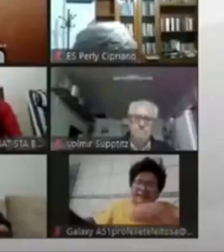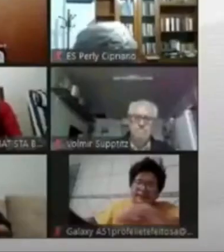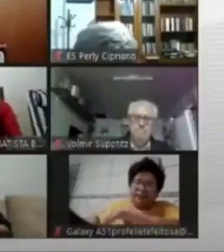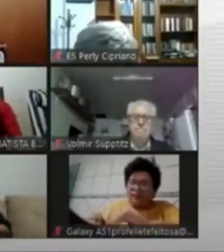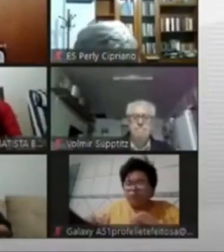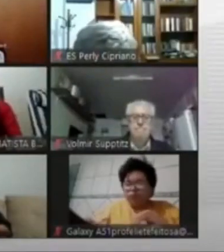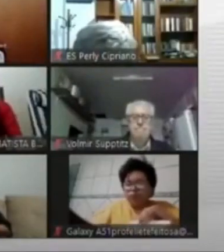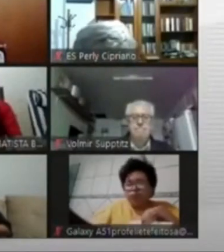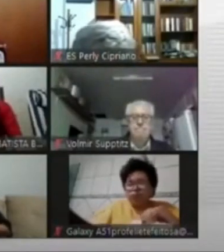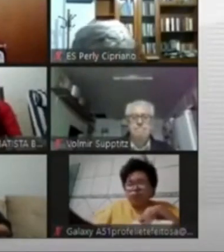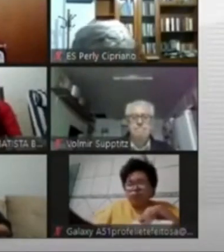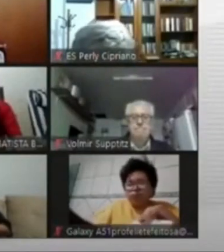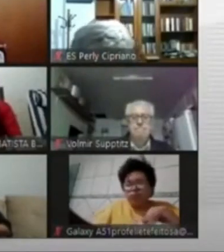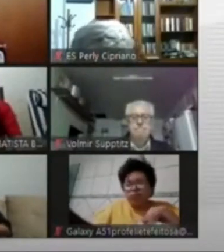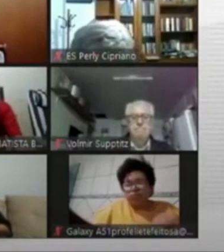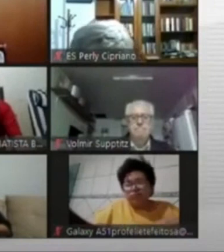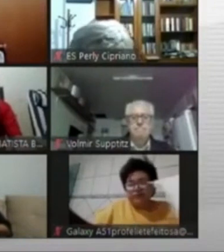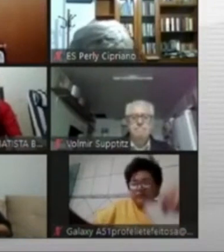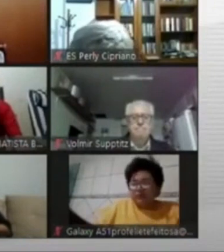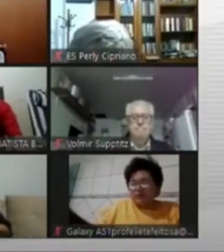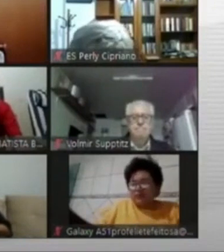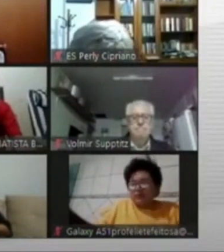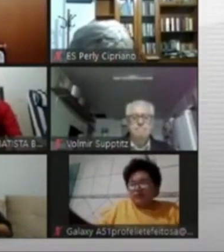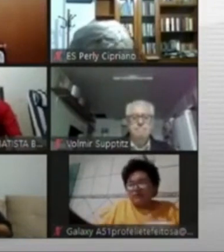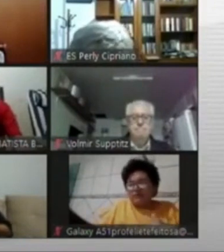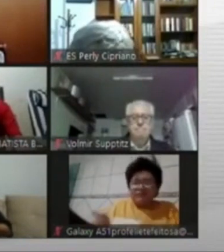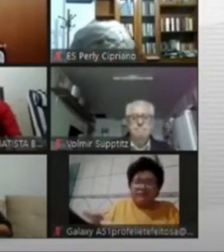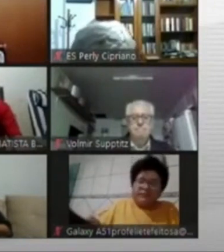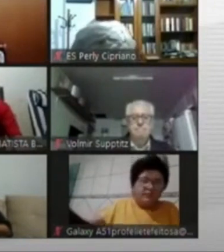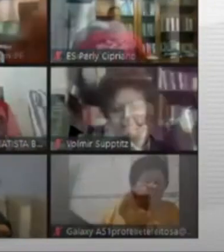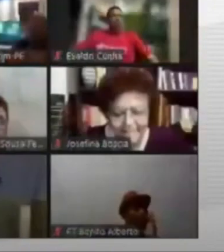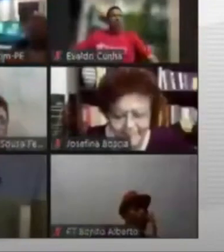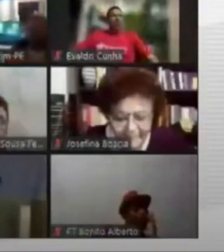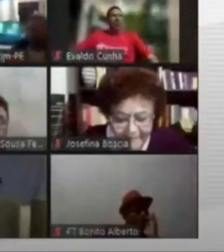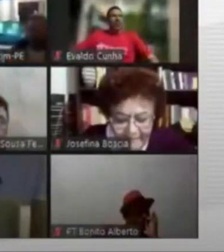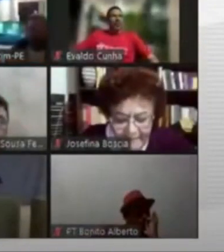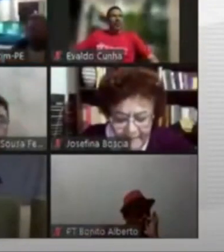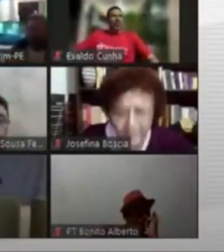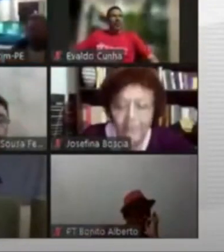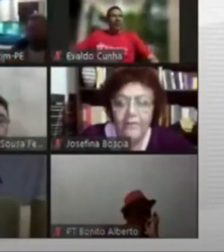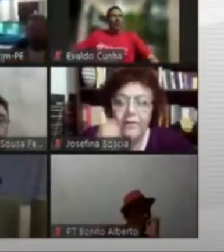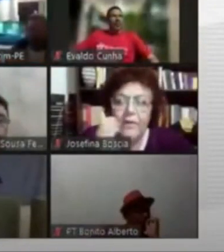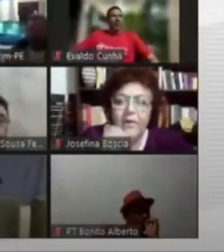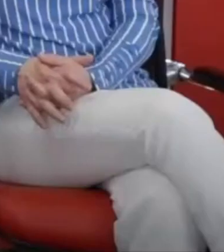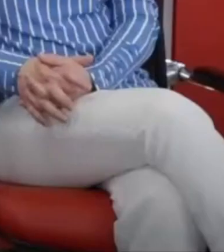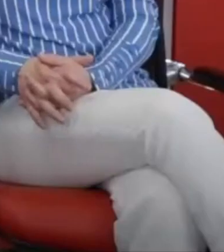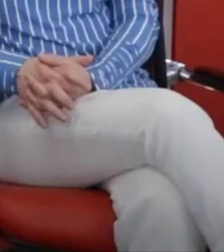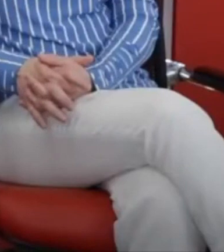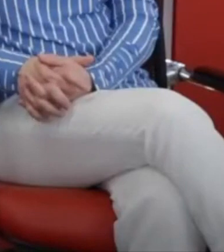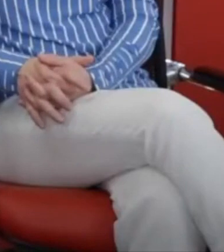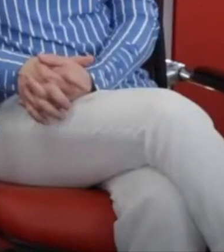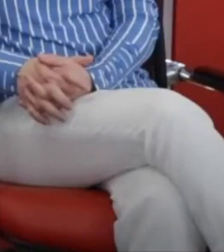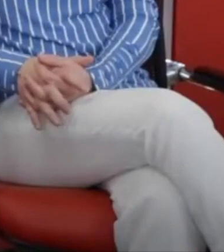uma primeira experiência nossa. Dessa experiência a gente vai tirar proveito para aperfeiçoar outras reuniões.